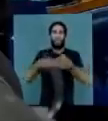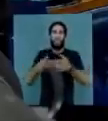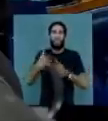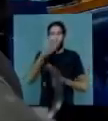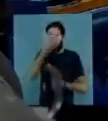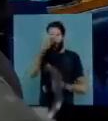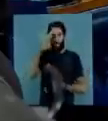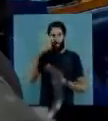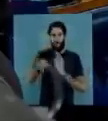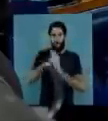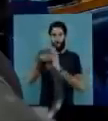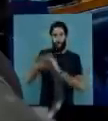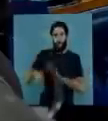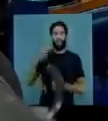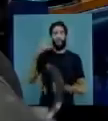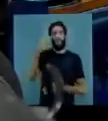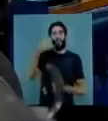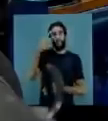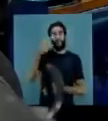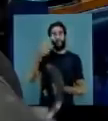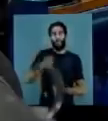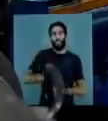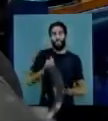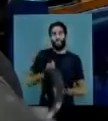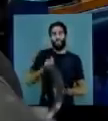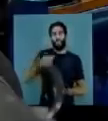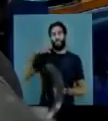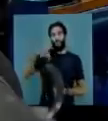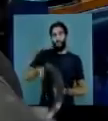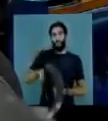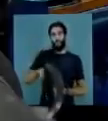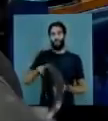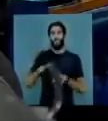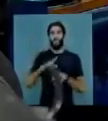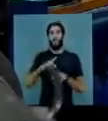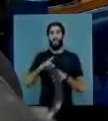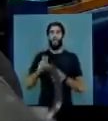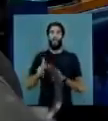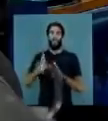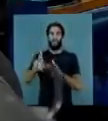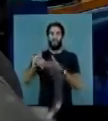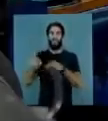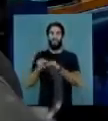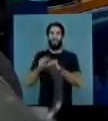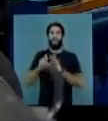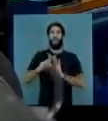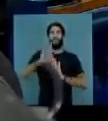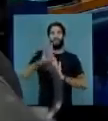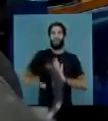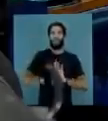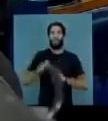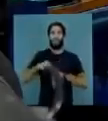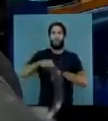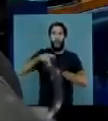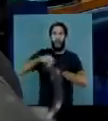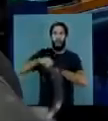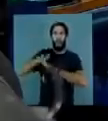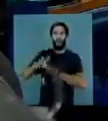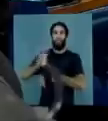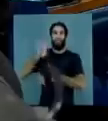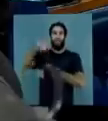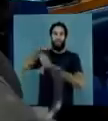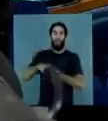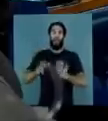dos parlamentares que evidentemente tem aqui as suas representações partidárias o seu direito ele foi conferido nas urnas